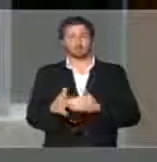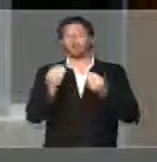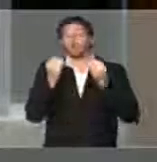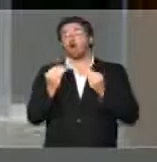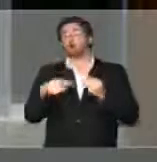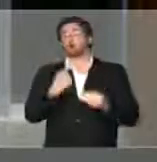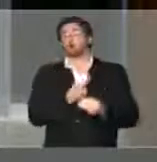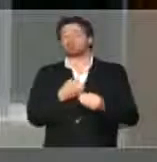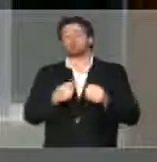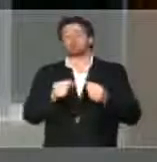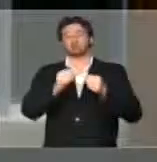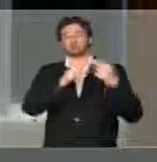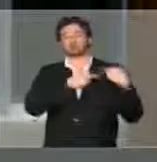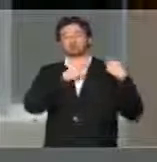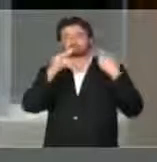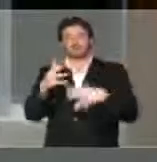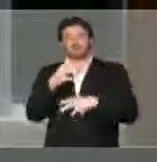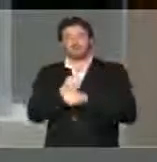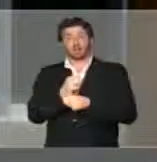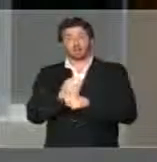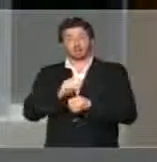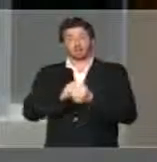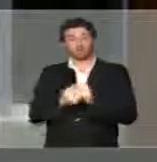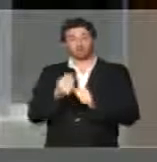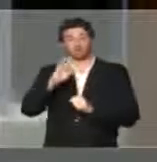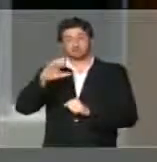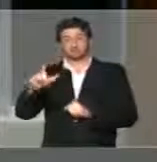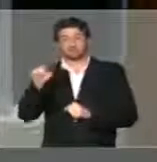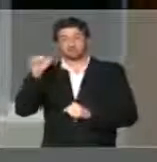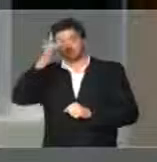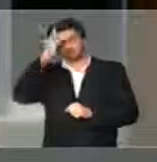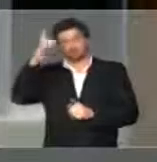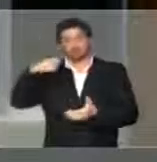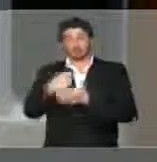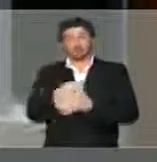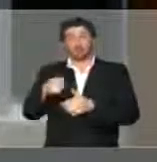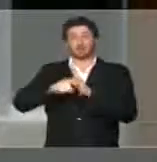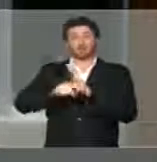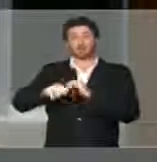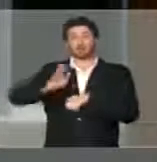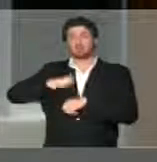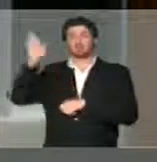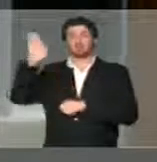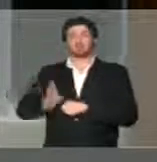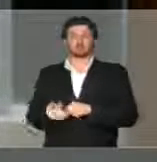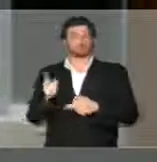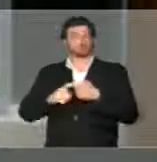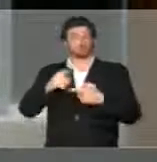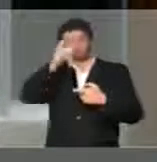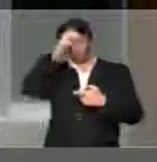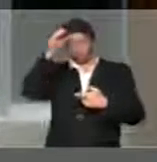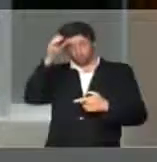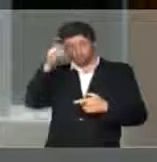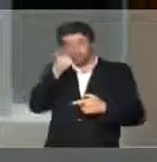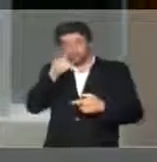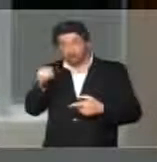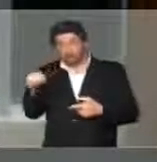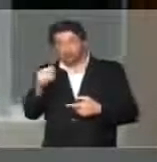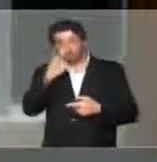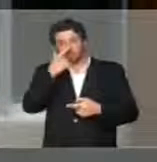que a gente descarrega a conta do ajuste fiscal naqueles que mais pagam impostos no Brasil? Porque o consumidor de energia